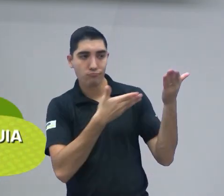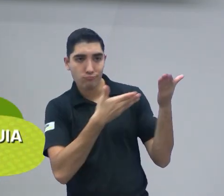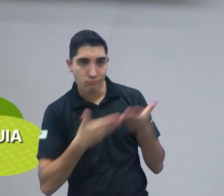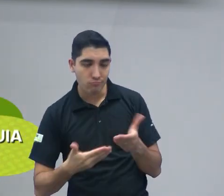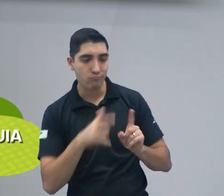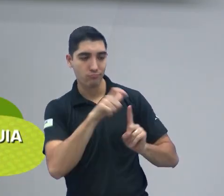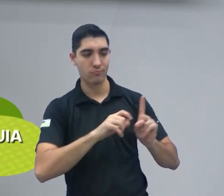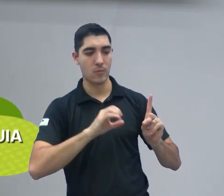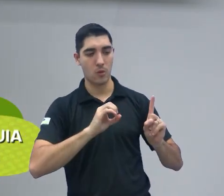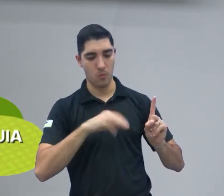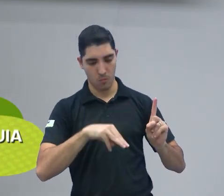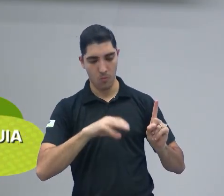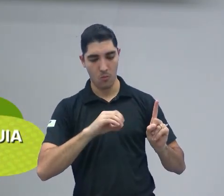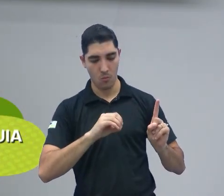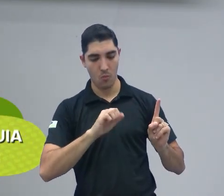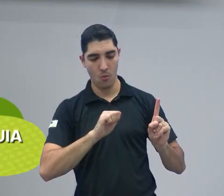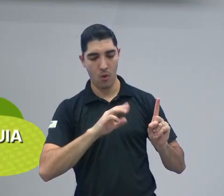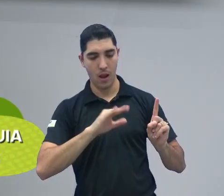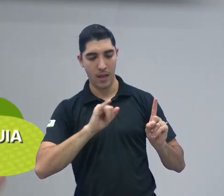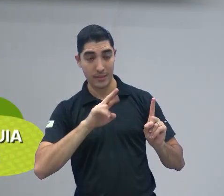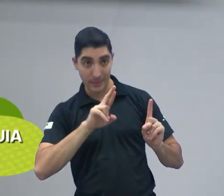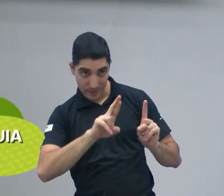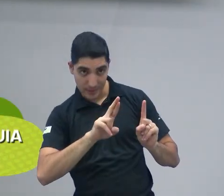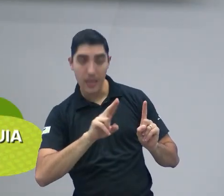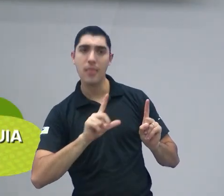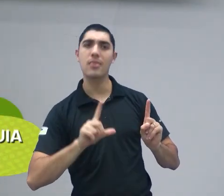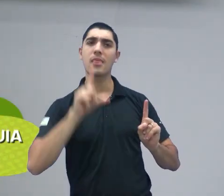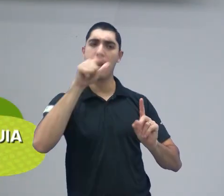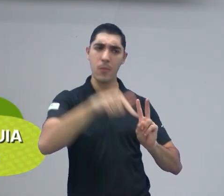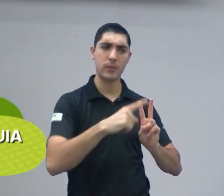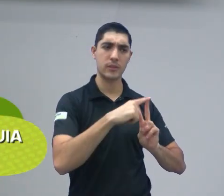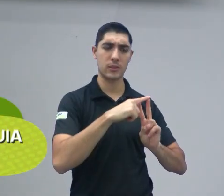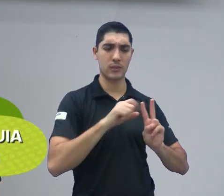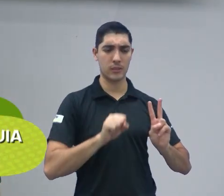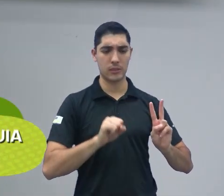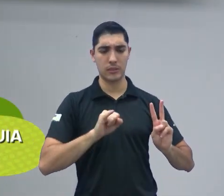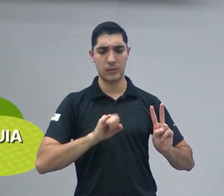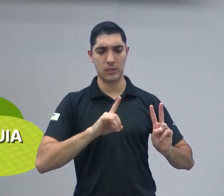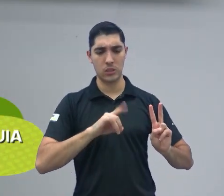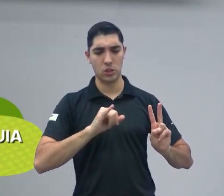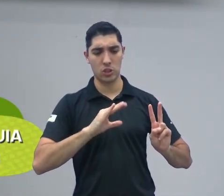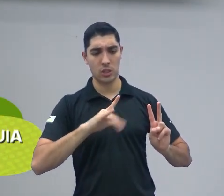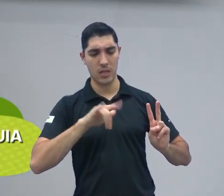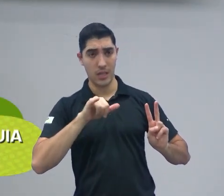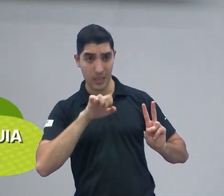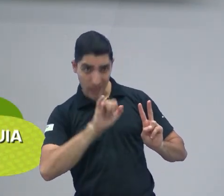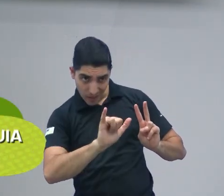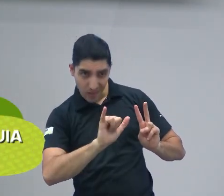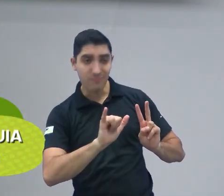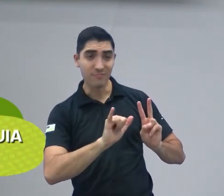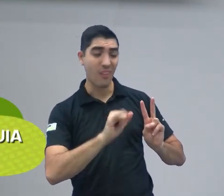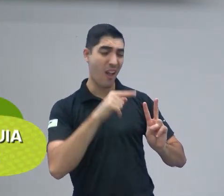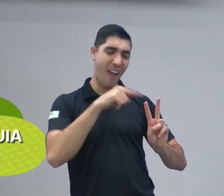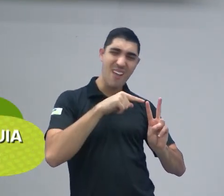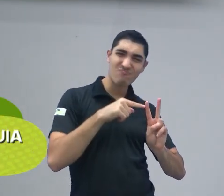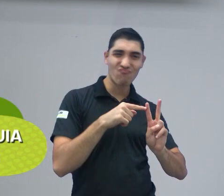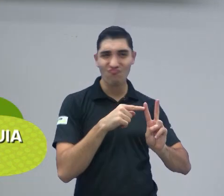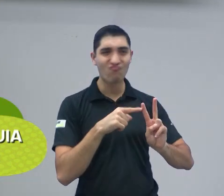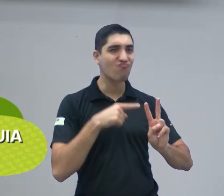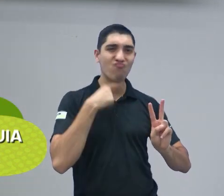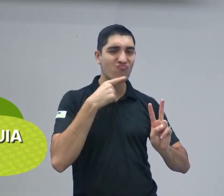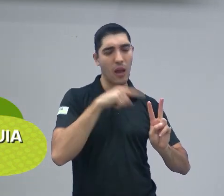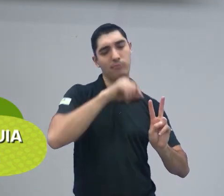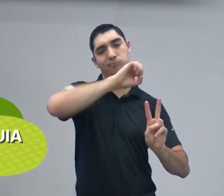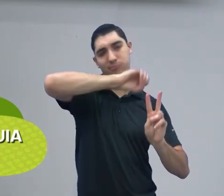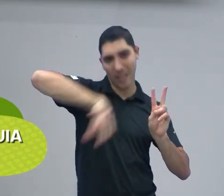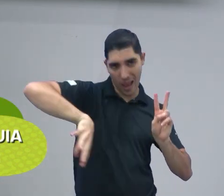Clay, diretor. É uma manobra curiosa, né, no futebol, de fato. O Moacir não foi bem, foi demitido e tudo mais. Sid Clay permaneceu, montou